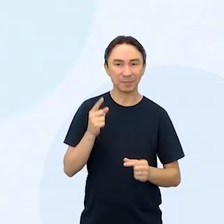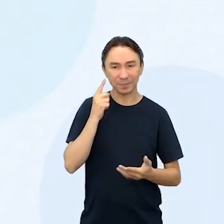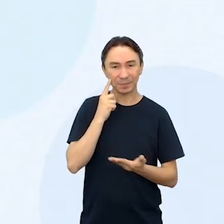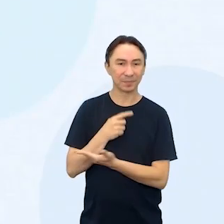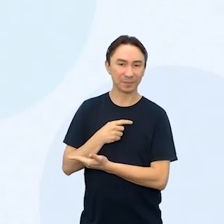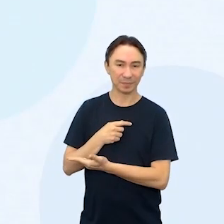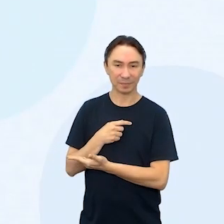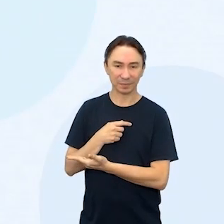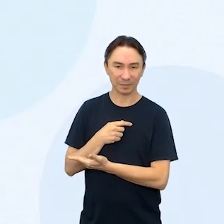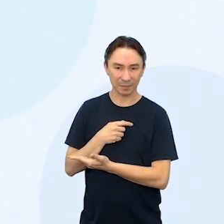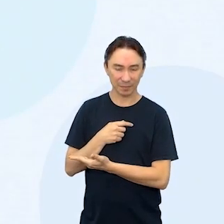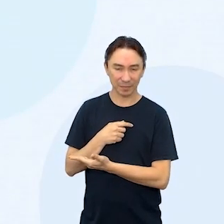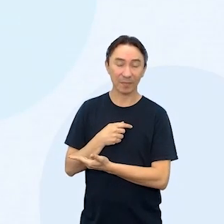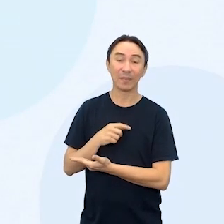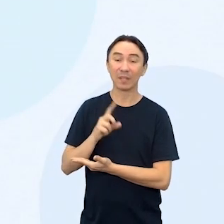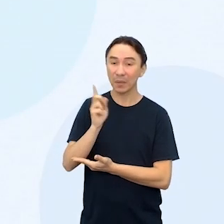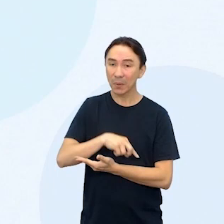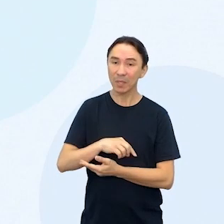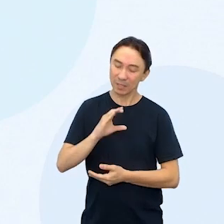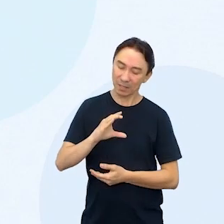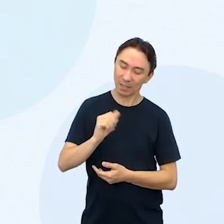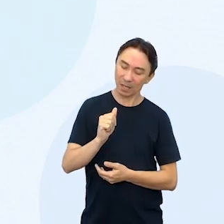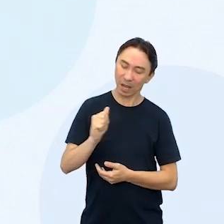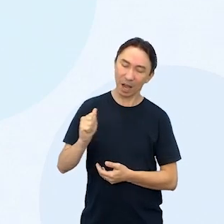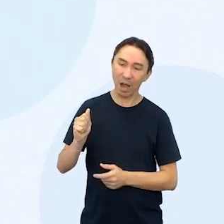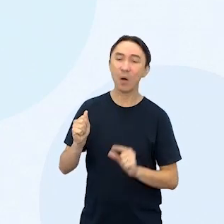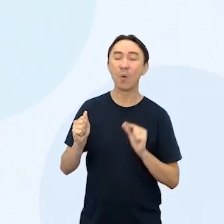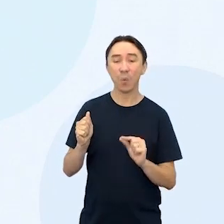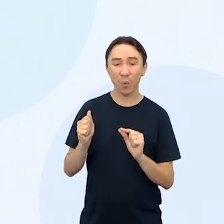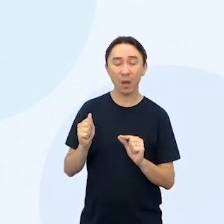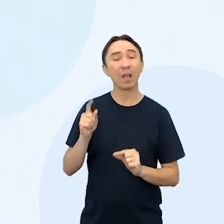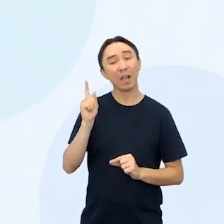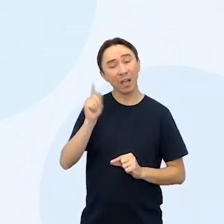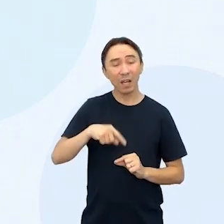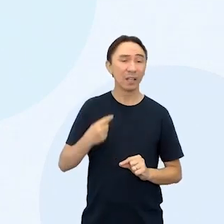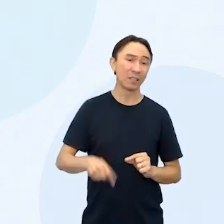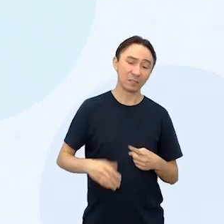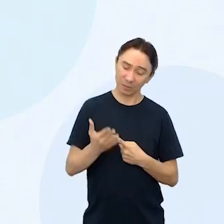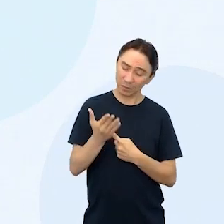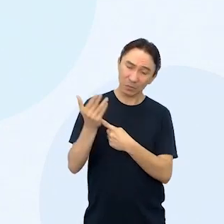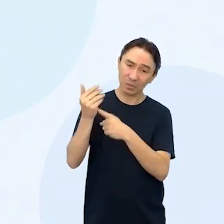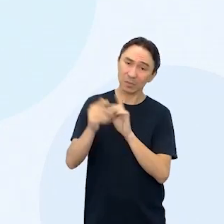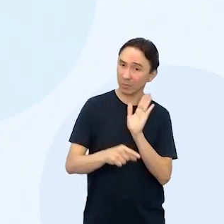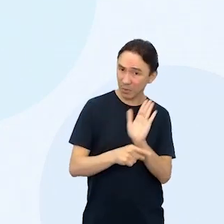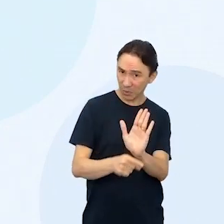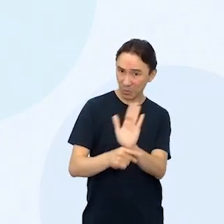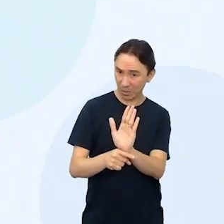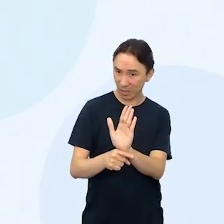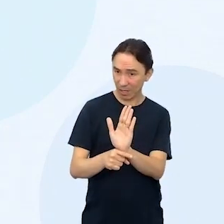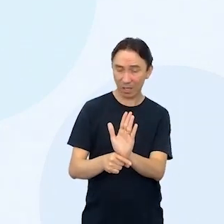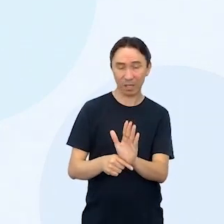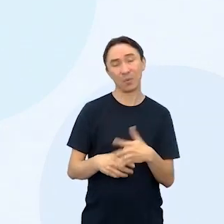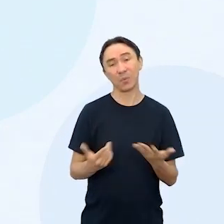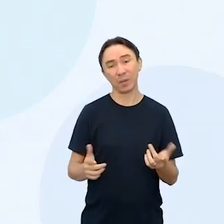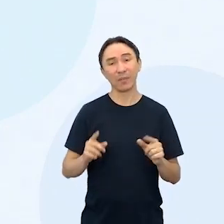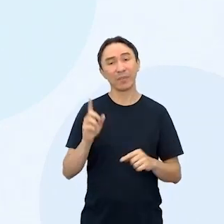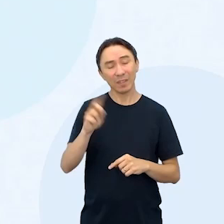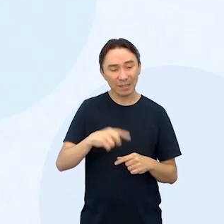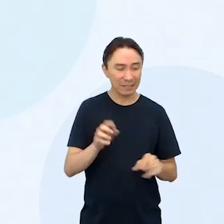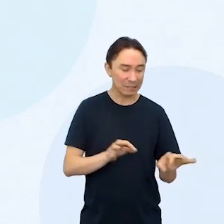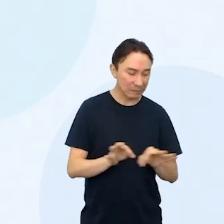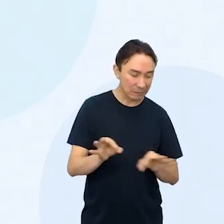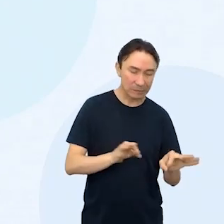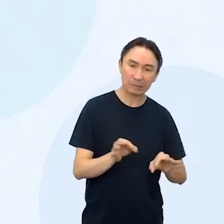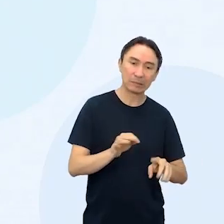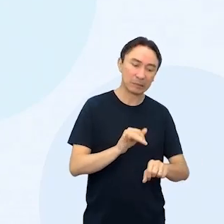comunicação alternativa e ampliada é um dos recursos de tecnologia assistiva. que possibilita criar estratégias e técnicas